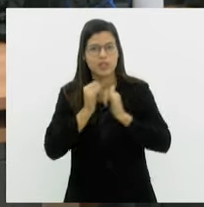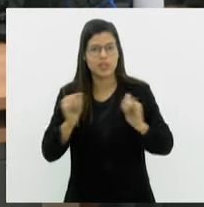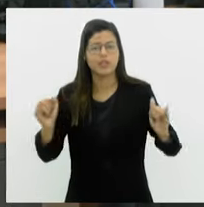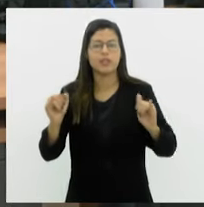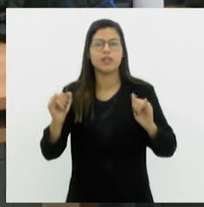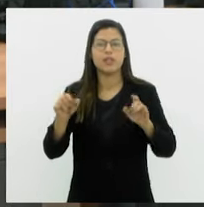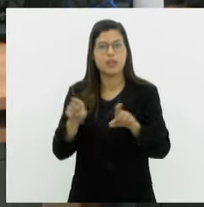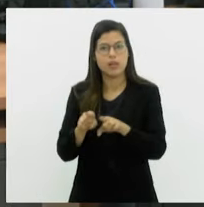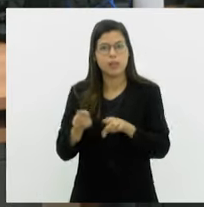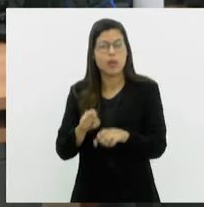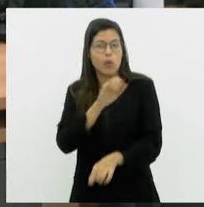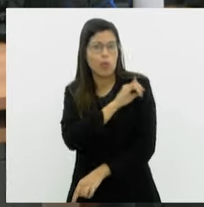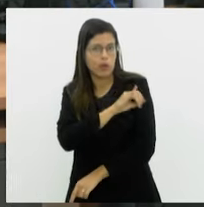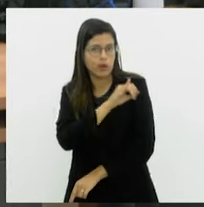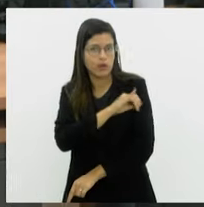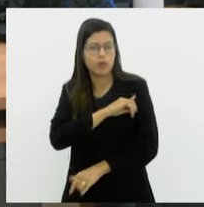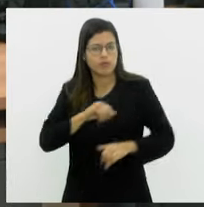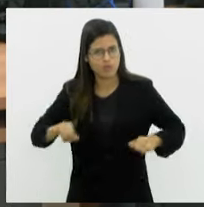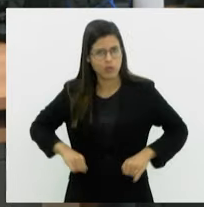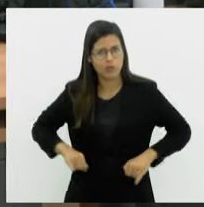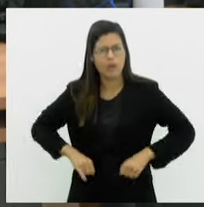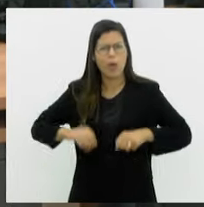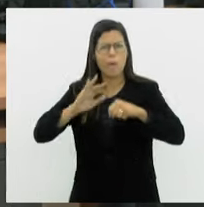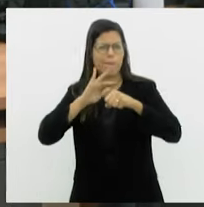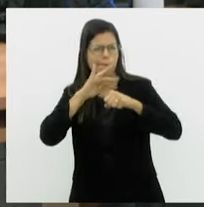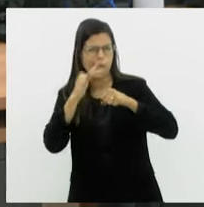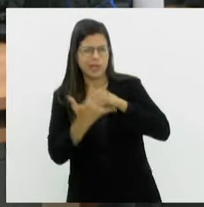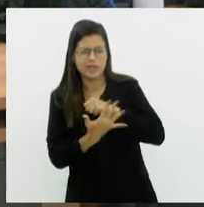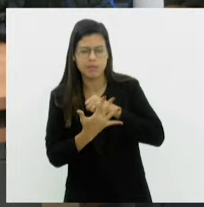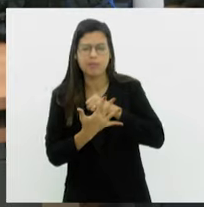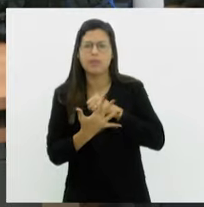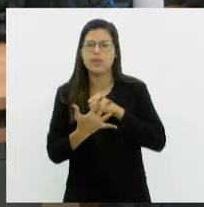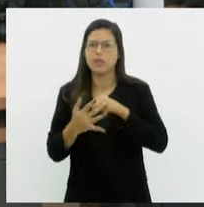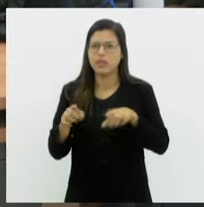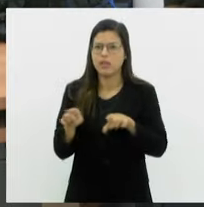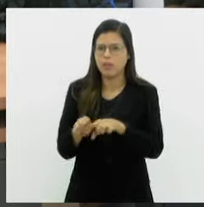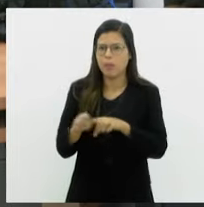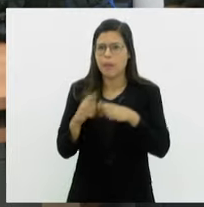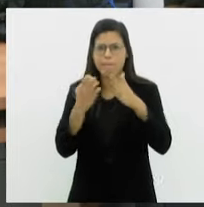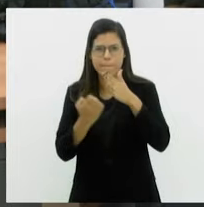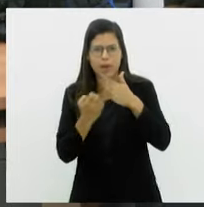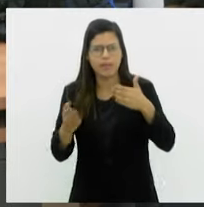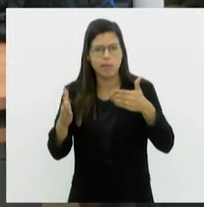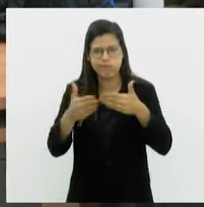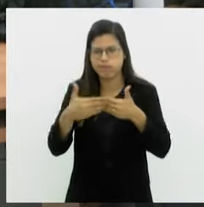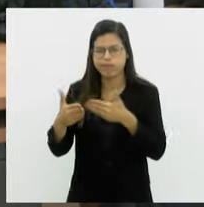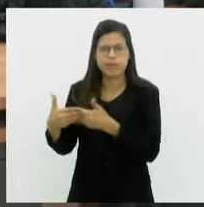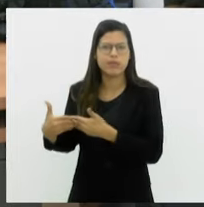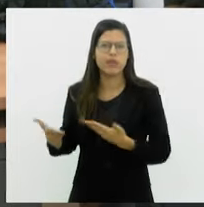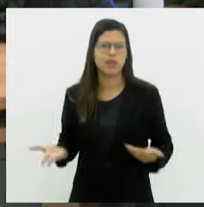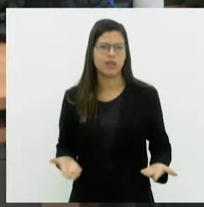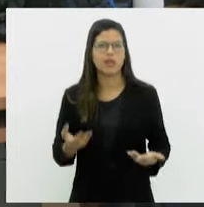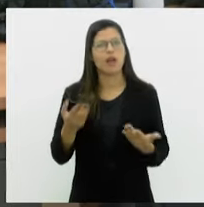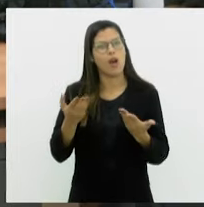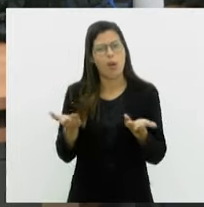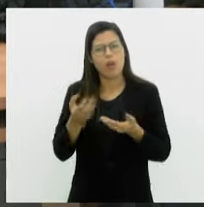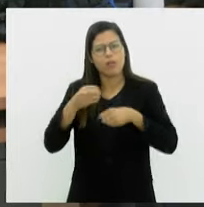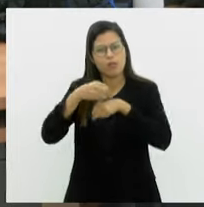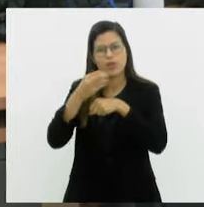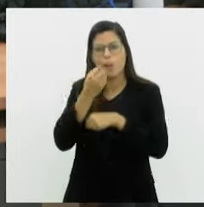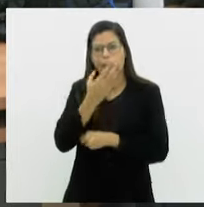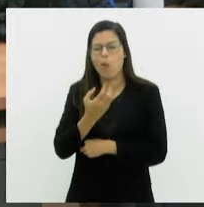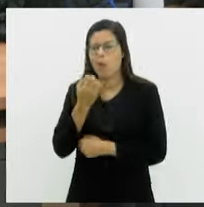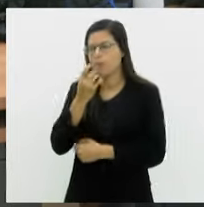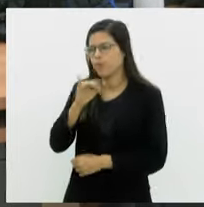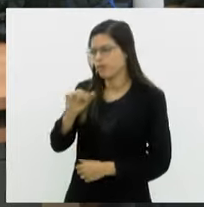que sofreu muito com a pandemia, com muita falência de negócio e agora está dando essa notícia boa para a gente. Muito obrigado, PV. Bom dia para